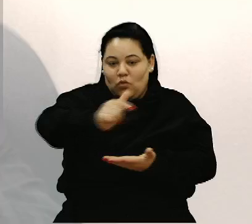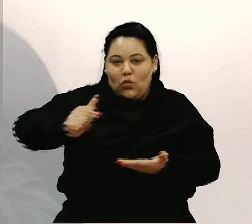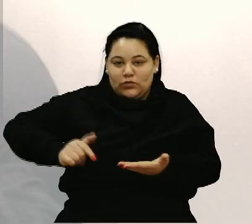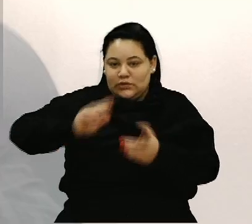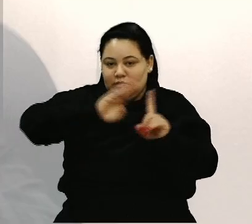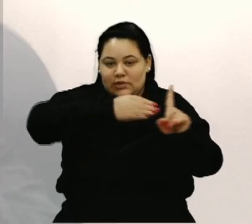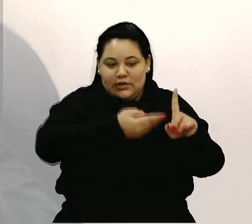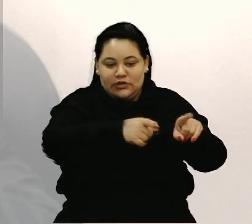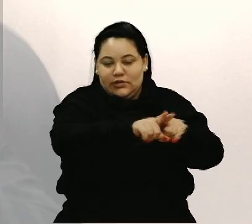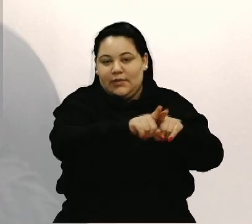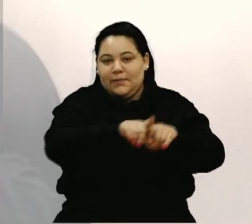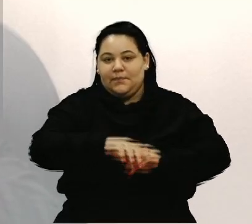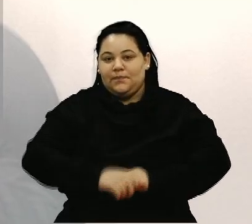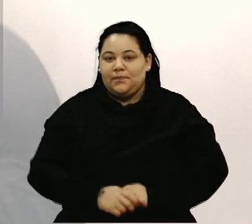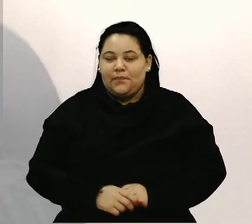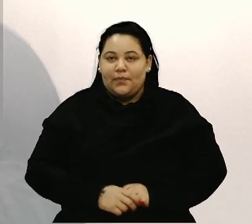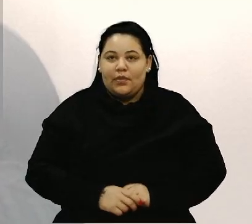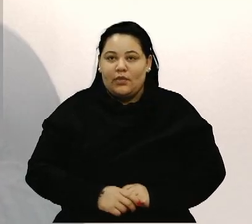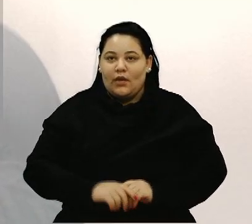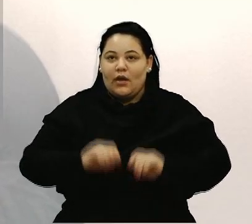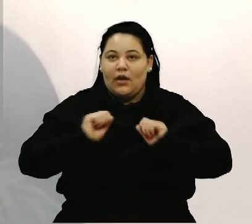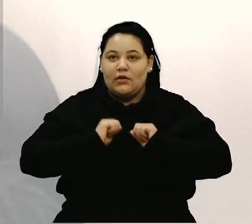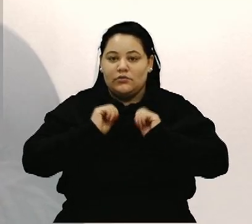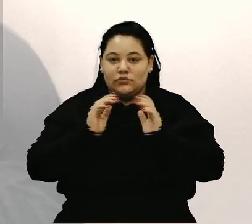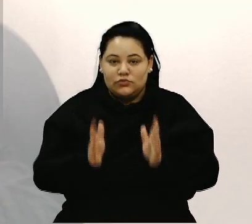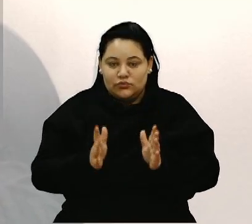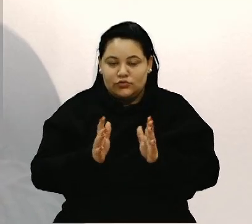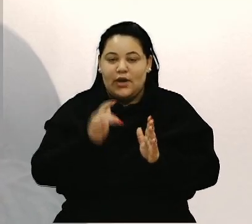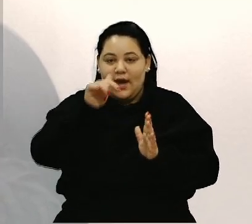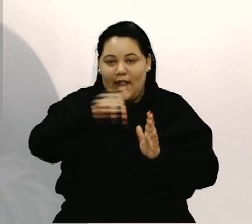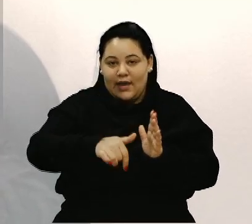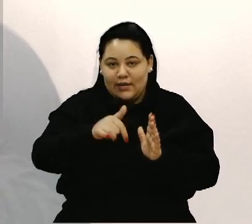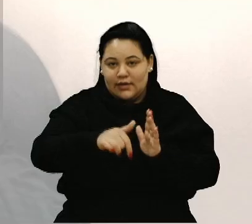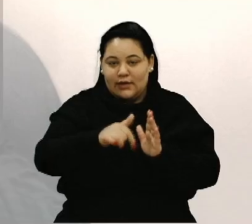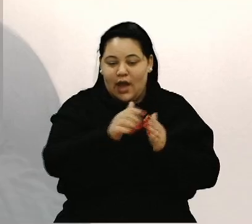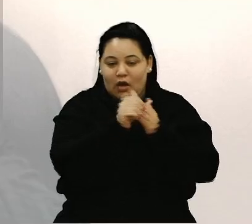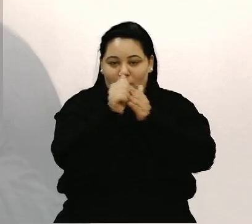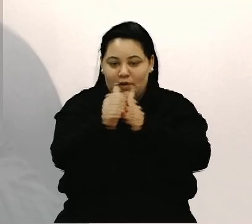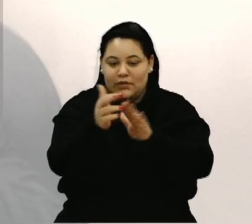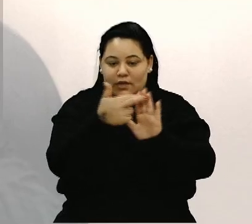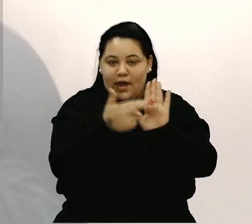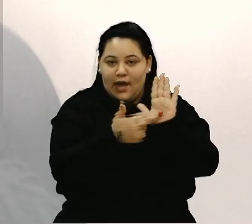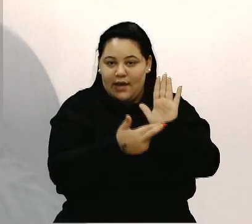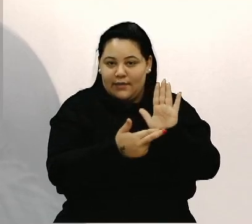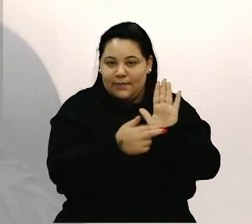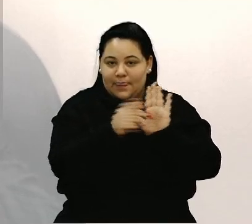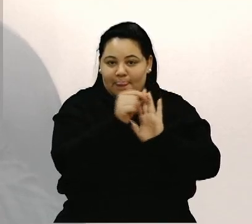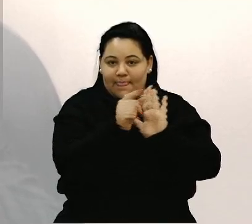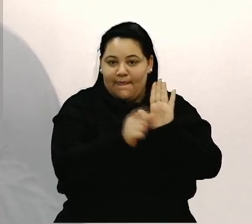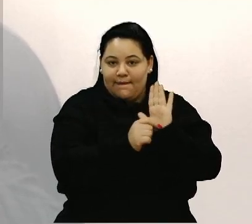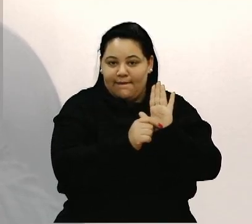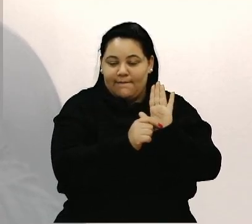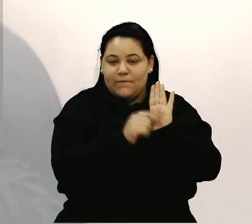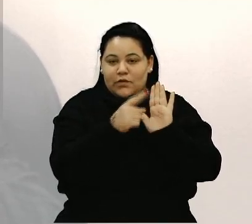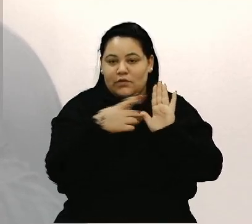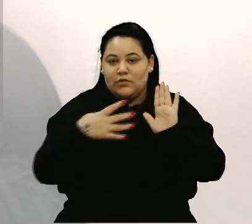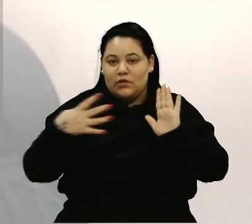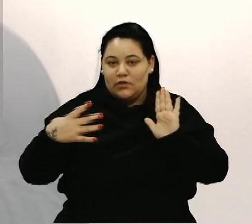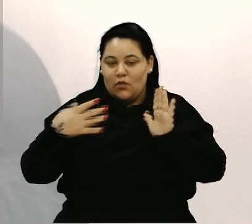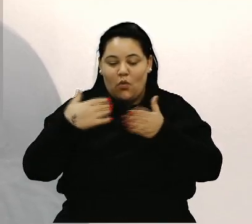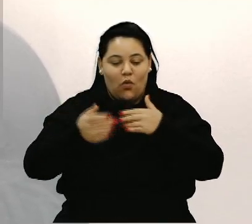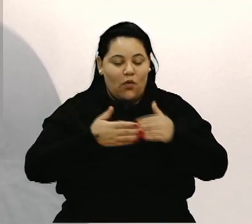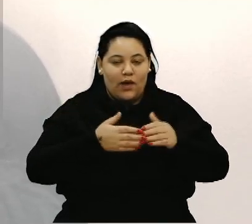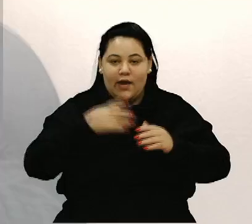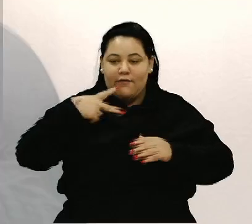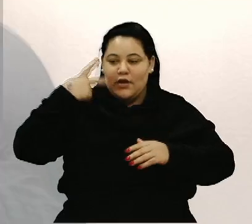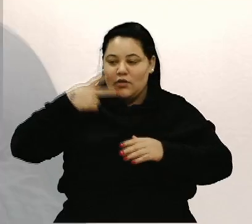honrarias. A iniciativa do decreto legislativo, conforme o regulamento do regimento interno, no artigo 144, caberá a qualquer vereador,